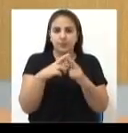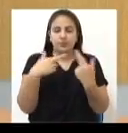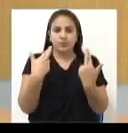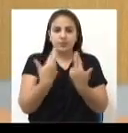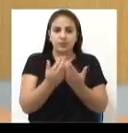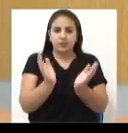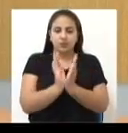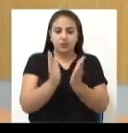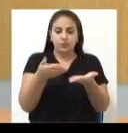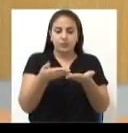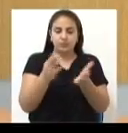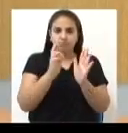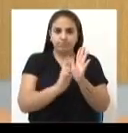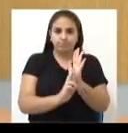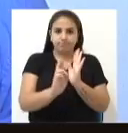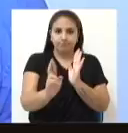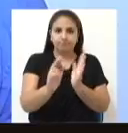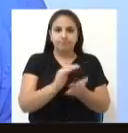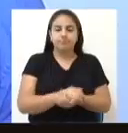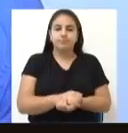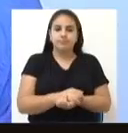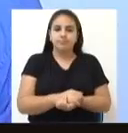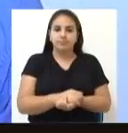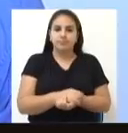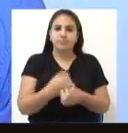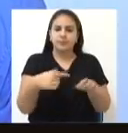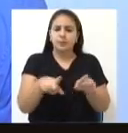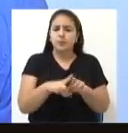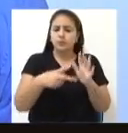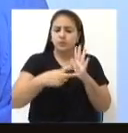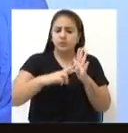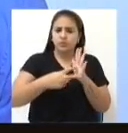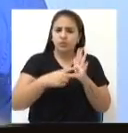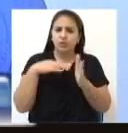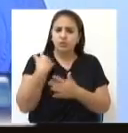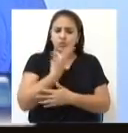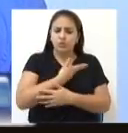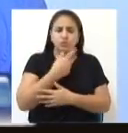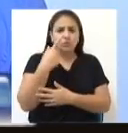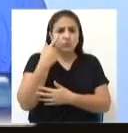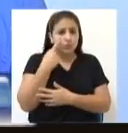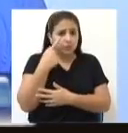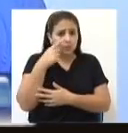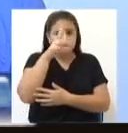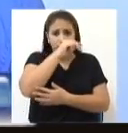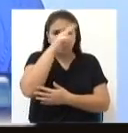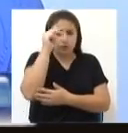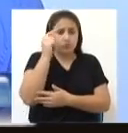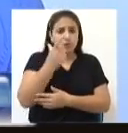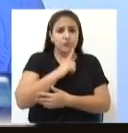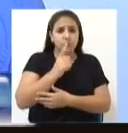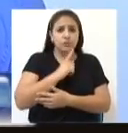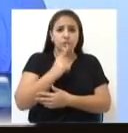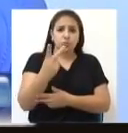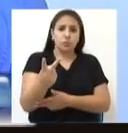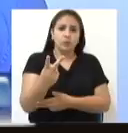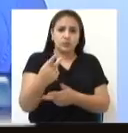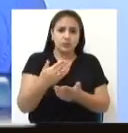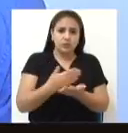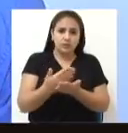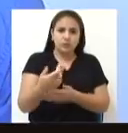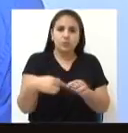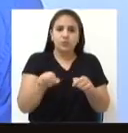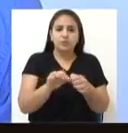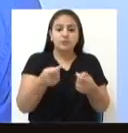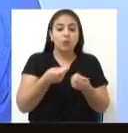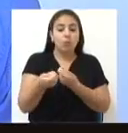da comissão representativa. É sobre as denúncias do sindicato que nós temos a dizer que a Prefeitura vem buscando, desde o início do governo Luciano, fazer